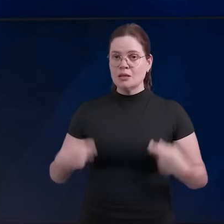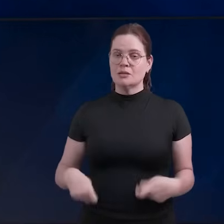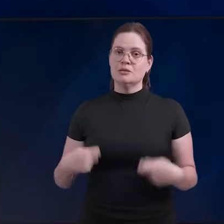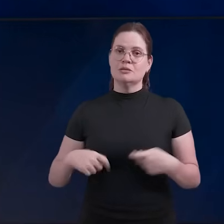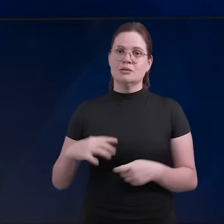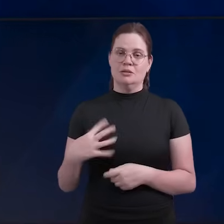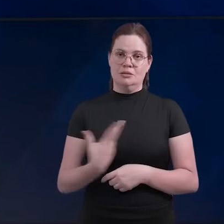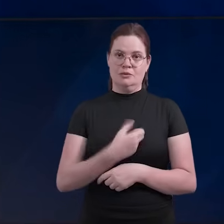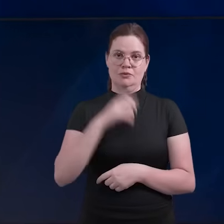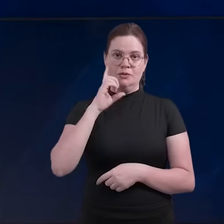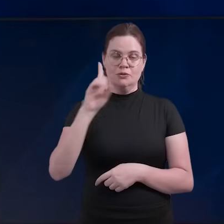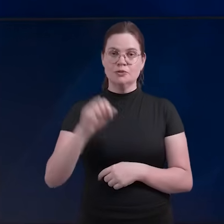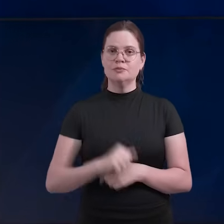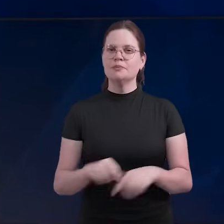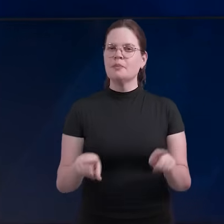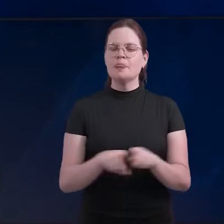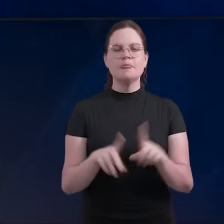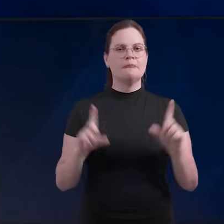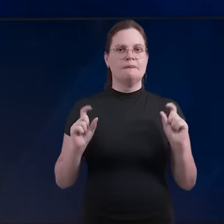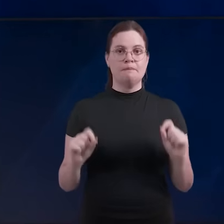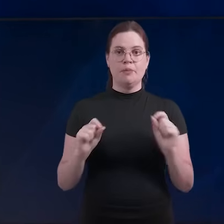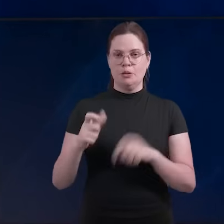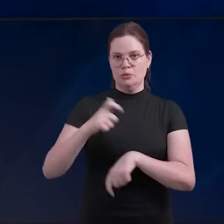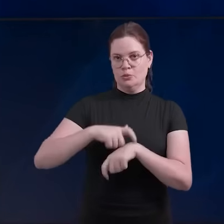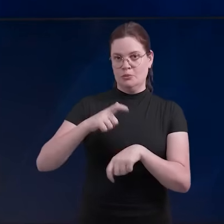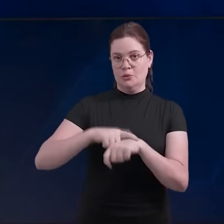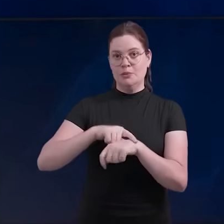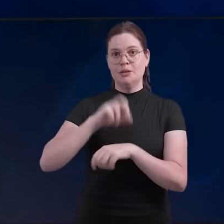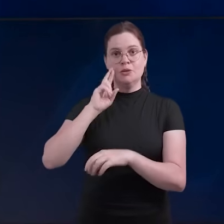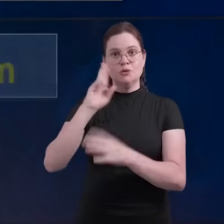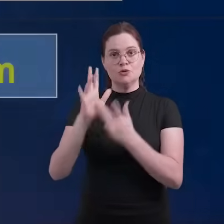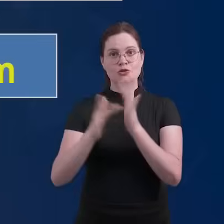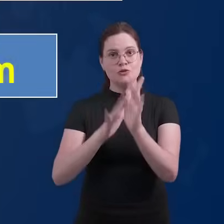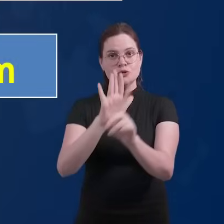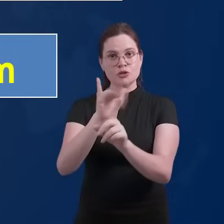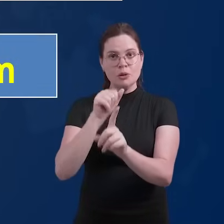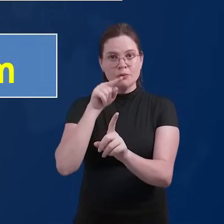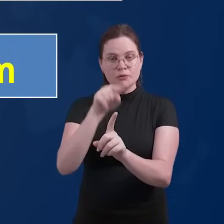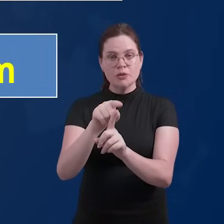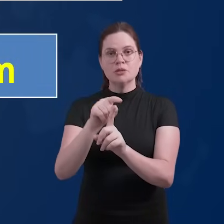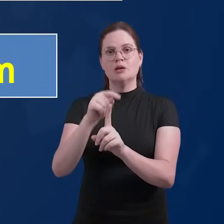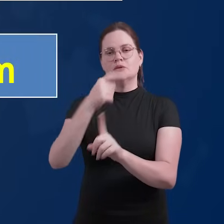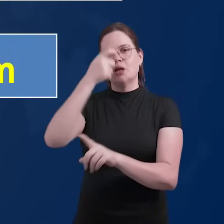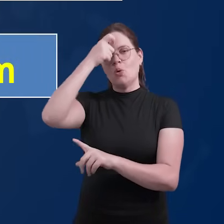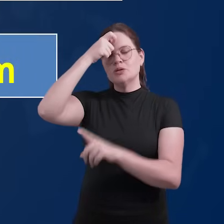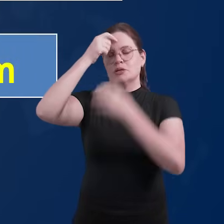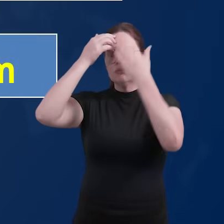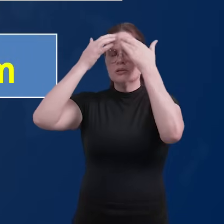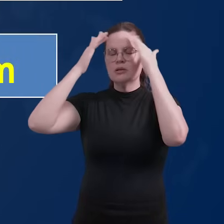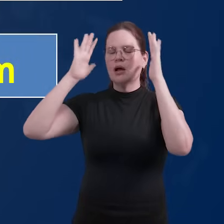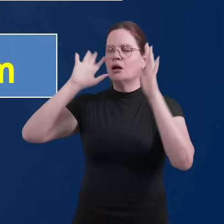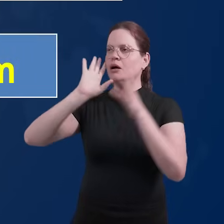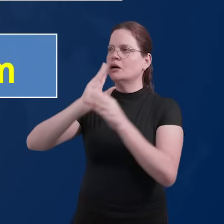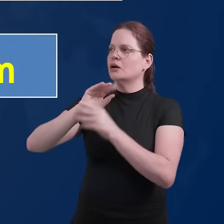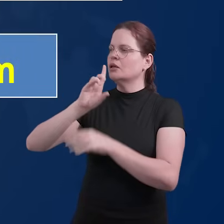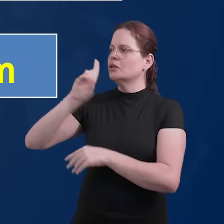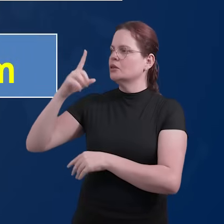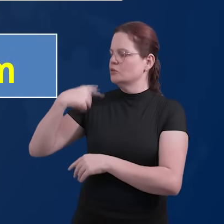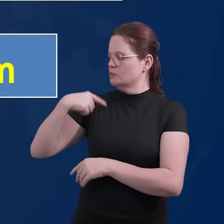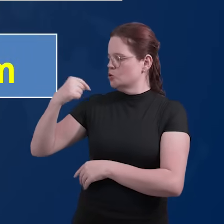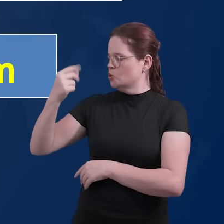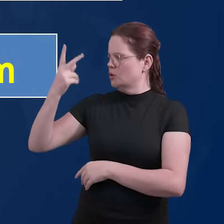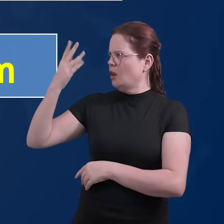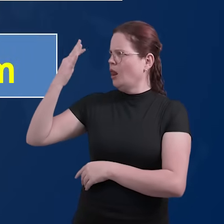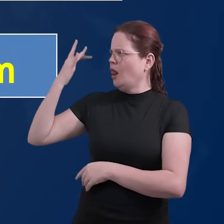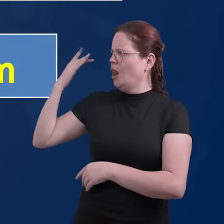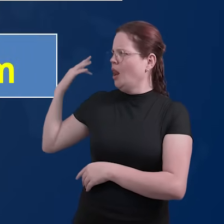da salvação de Deus. E detalhe, nesse chamado, você toma então consciência de que um dia você foi escolhido por Deus. Olha